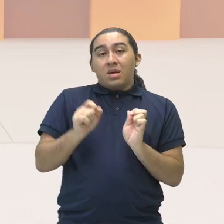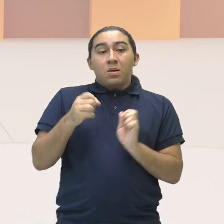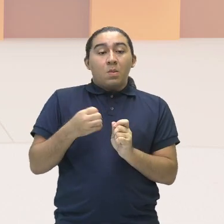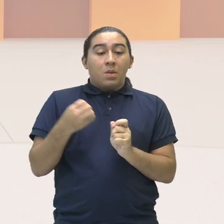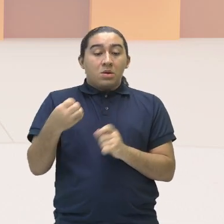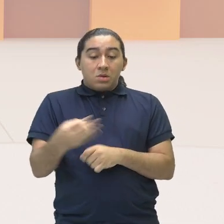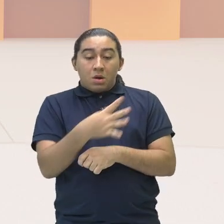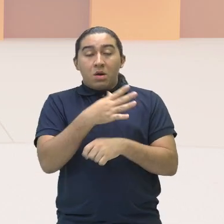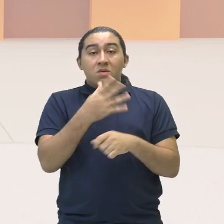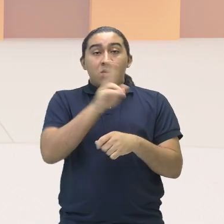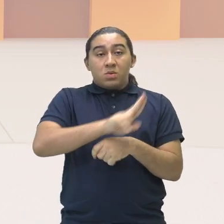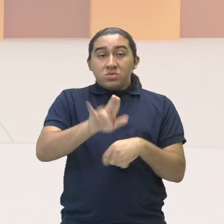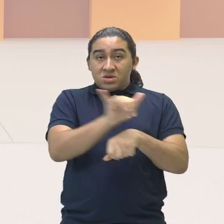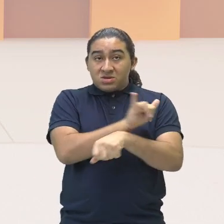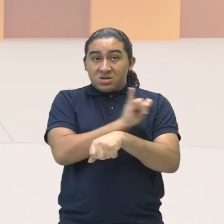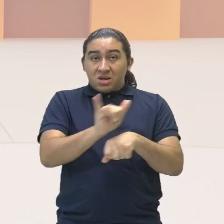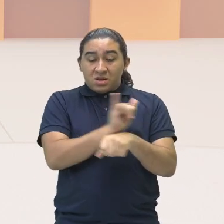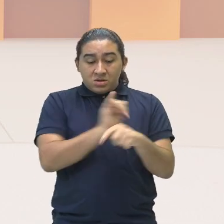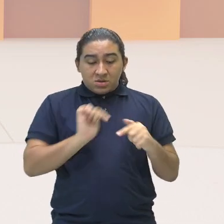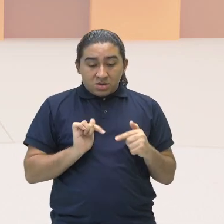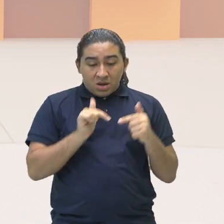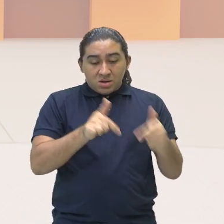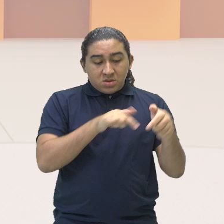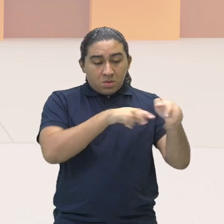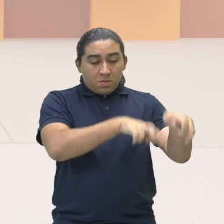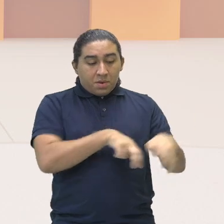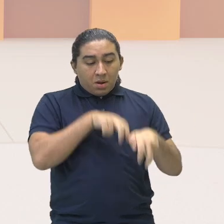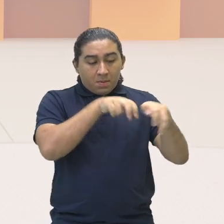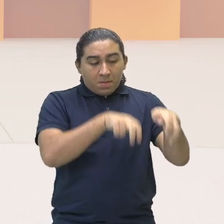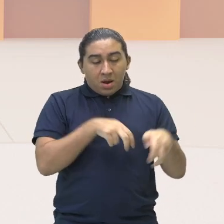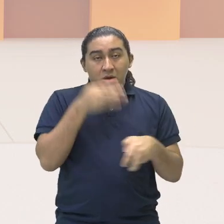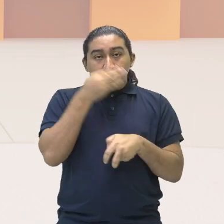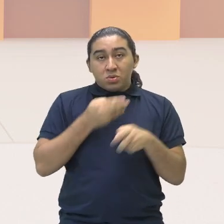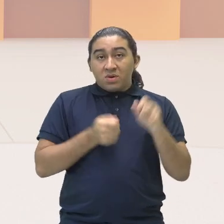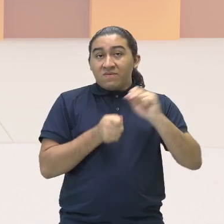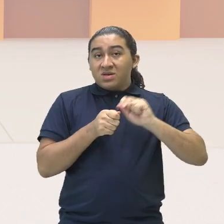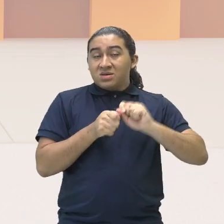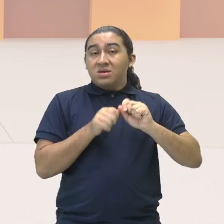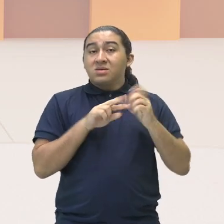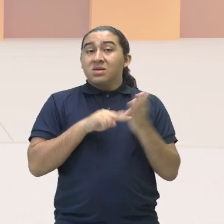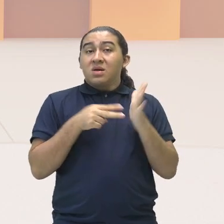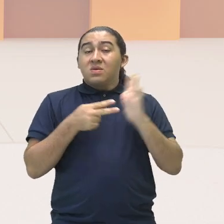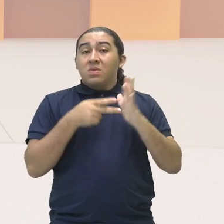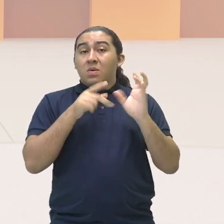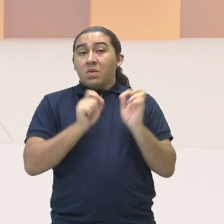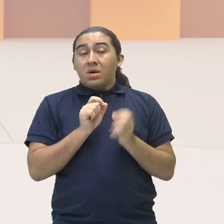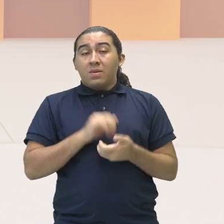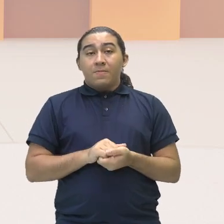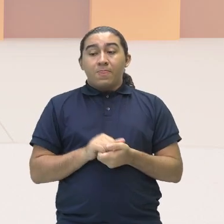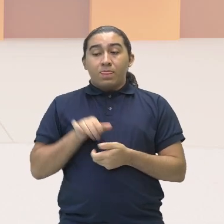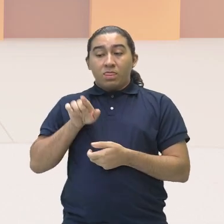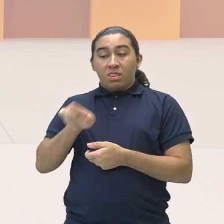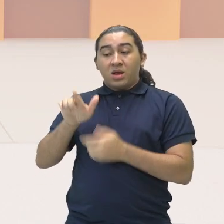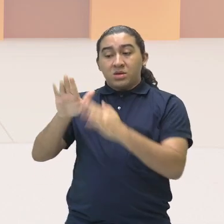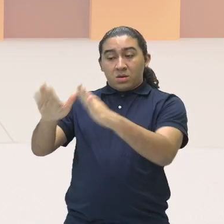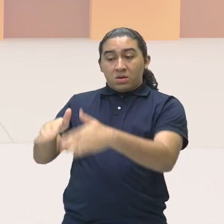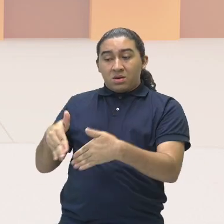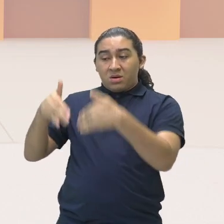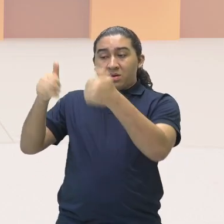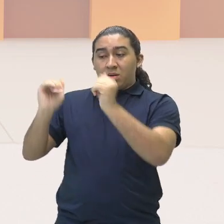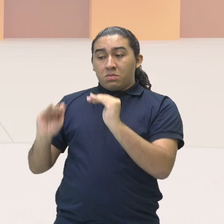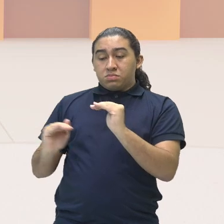modernização das práticas da produção do açúcar, acabou que essa concorrência se tornou